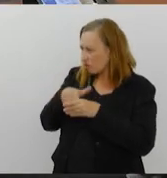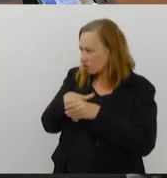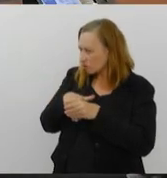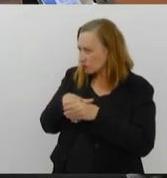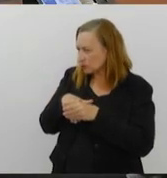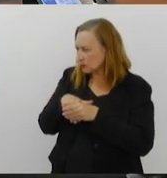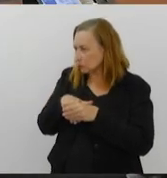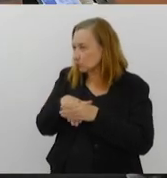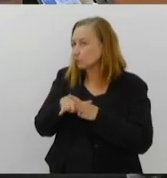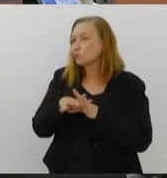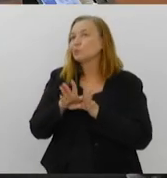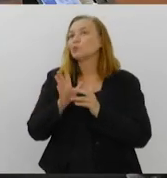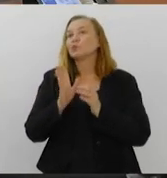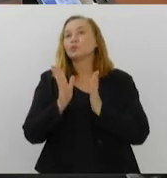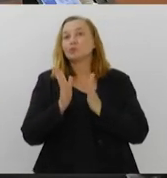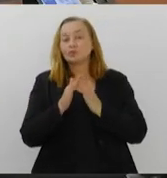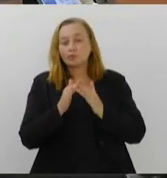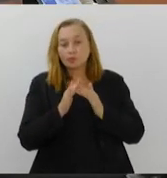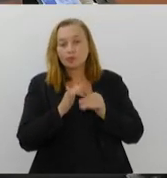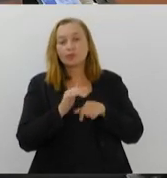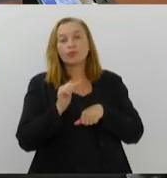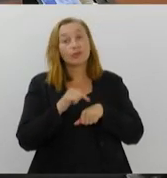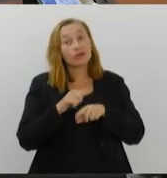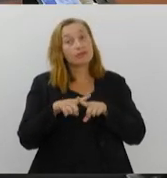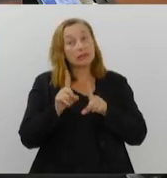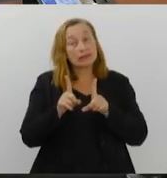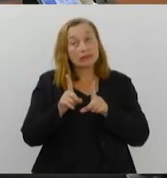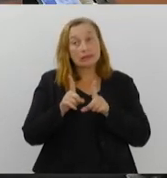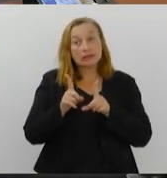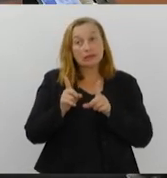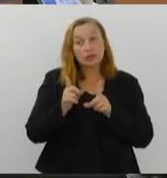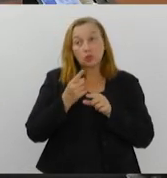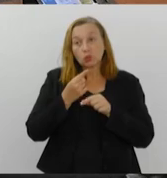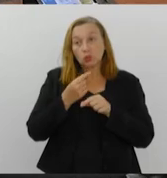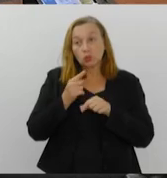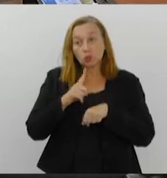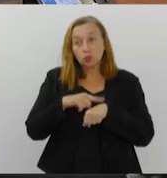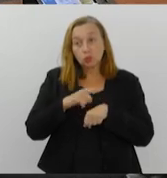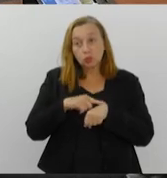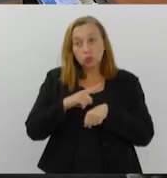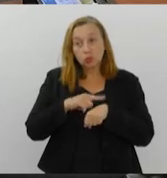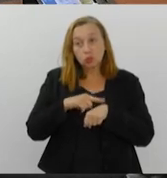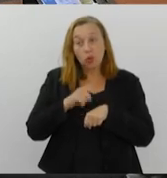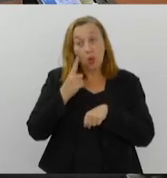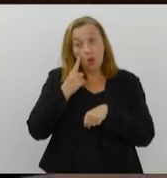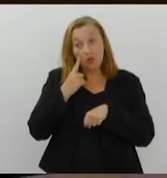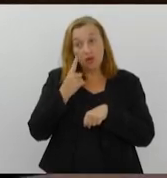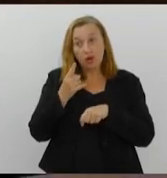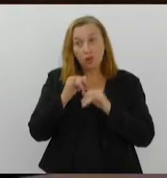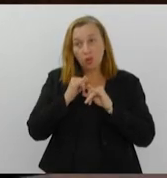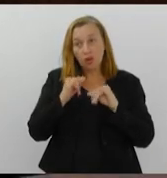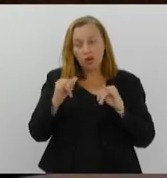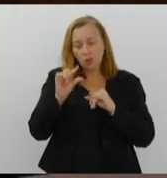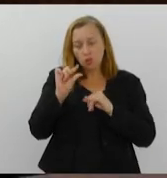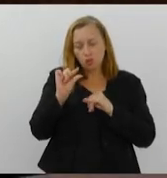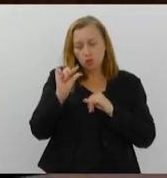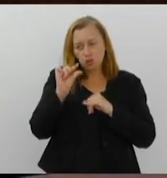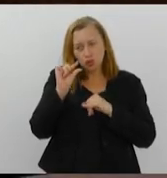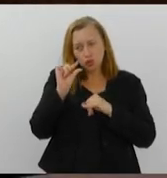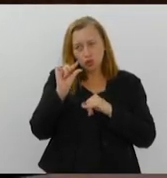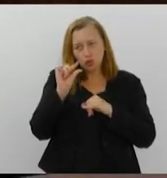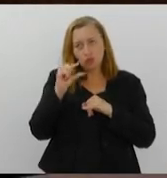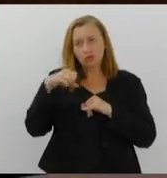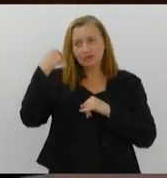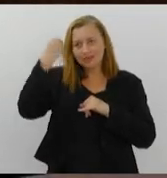declarar. Projeto? Mas, curto. Ó, presidenta Tia Jô, olha o tamanho da minha declaração. O senador